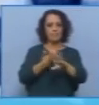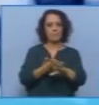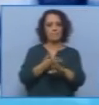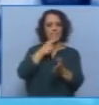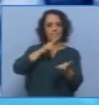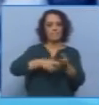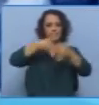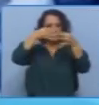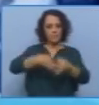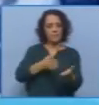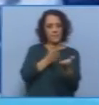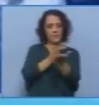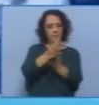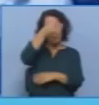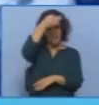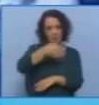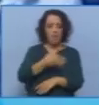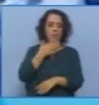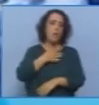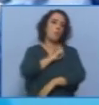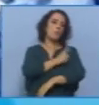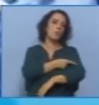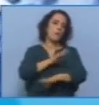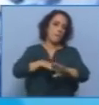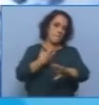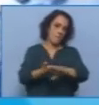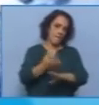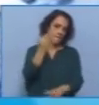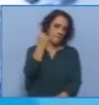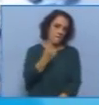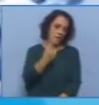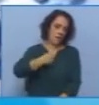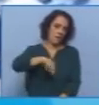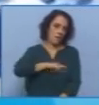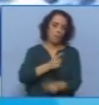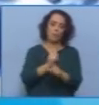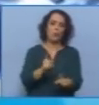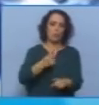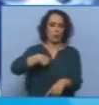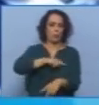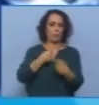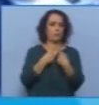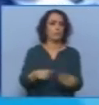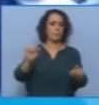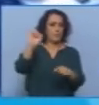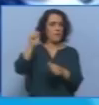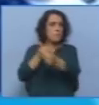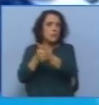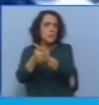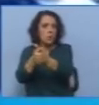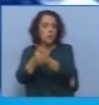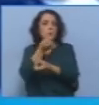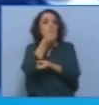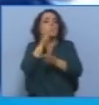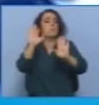verdadeiros, mais poderosos na nossa fé também, porque nós não temos as perseguições que eles têm, ainda bem, mas se calhar